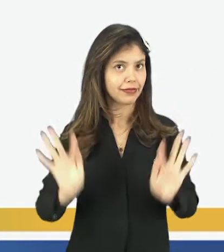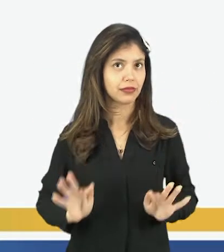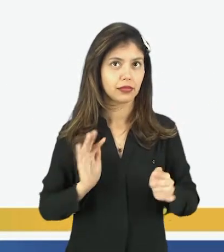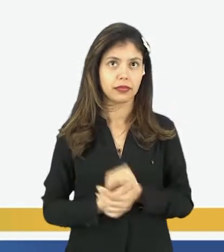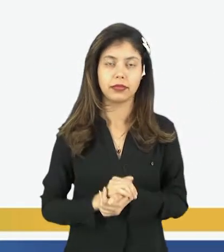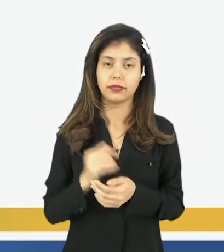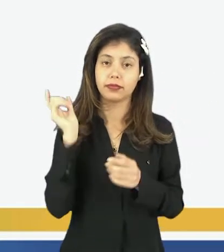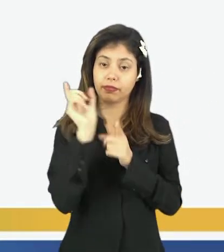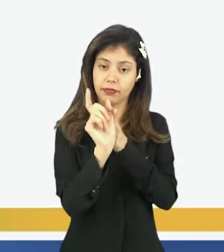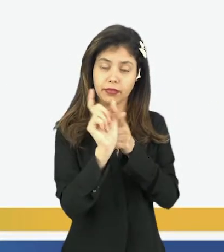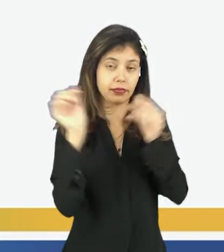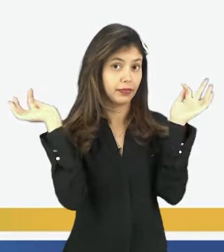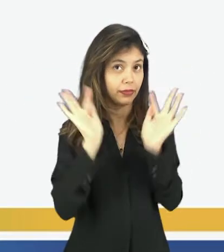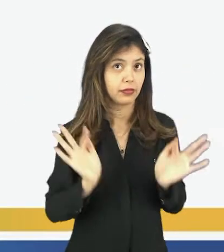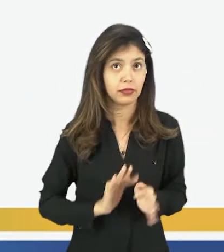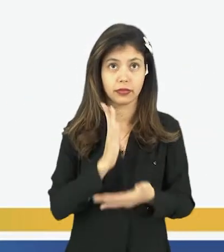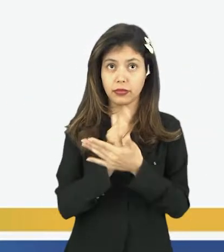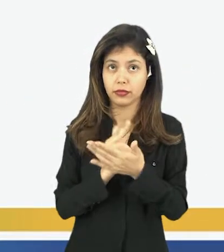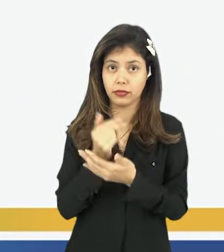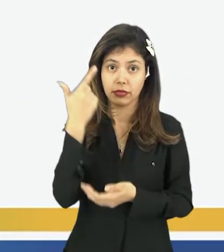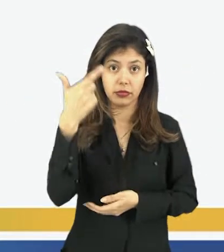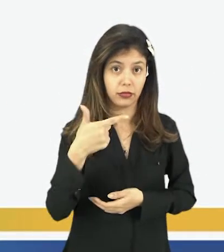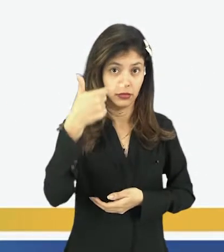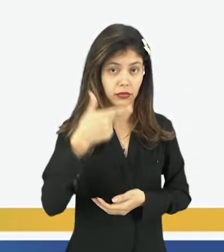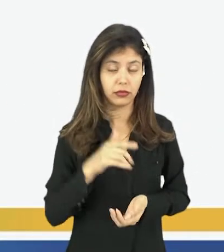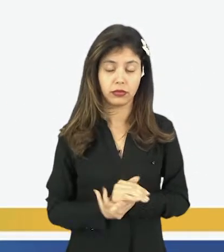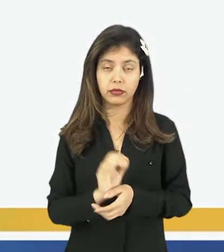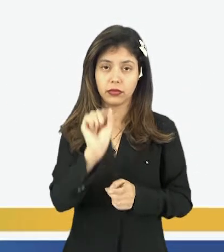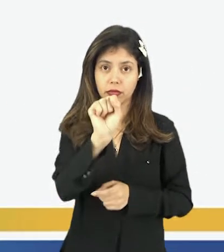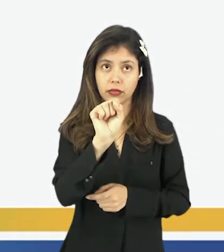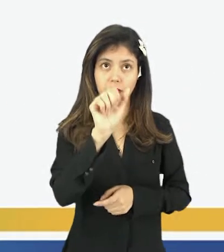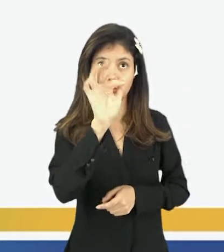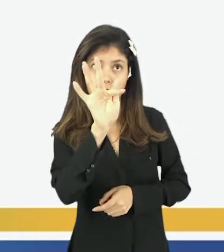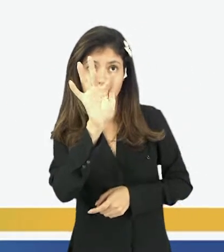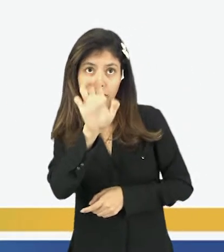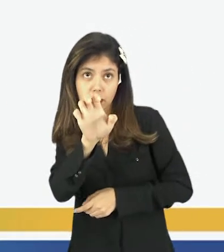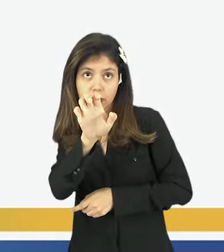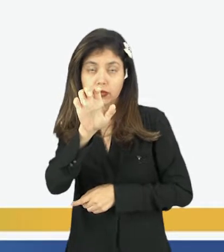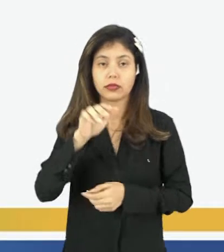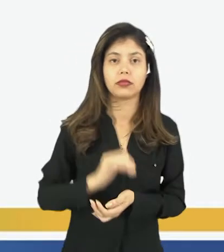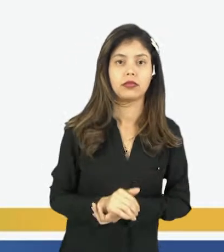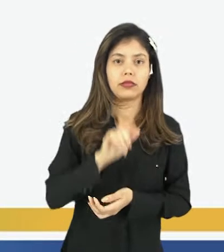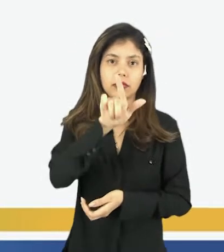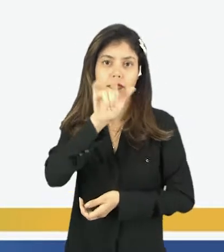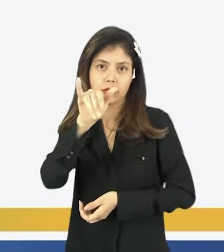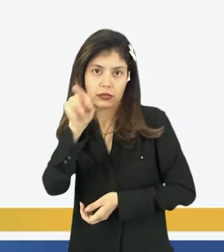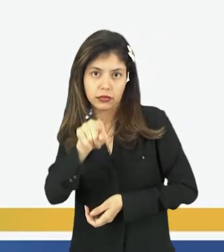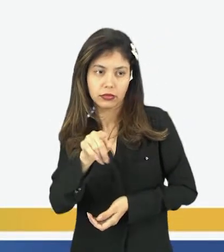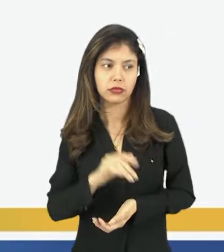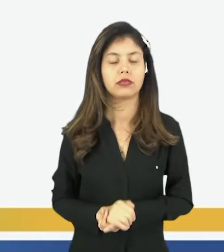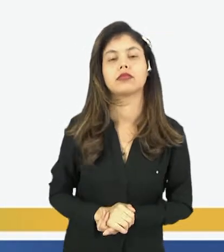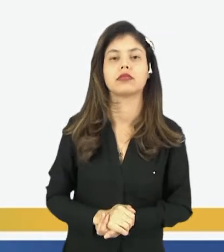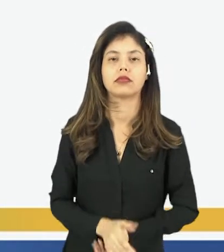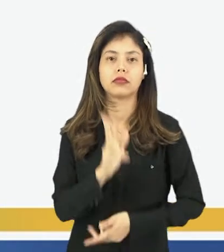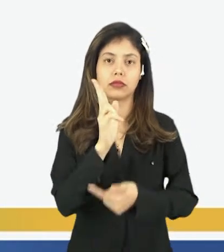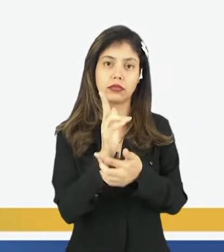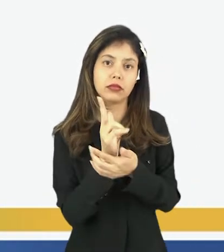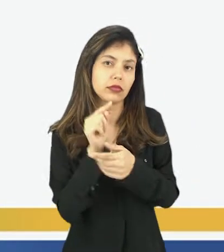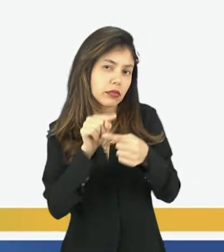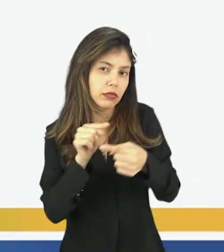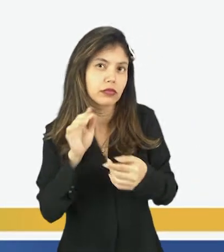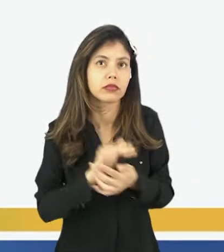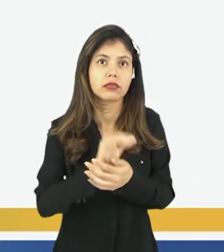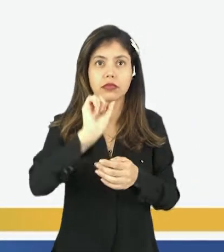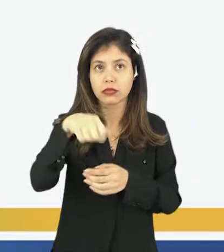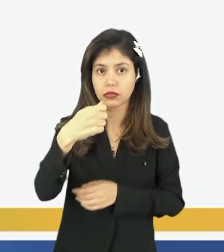A palavra feliz, ela está dividida aí em duas sílabas. Feliz, se você observar. Ou seja, a divisão silábica aí. Tem